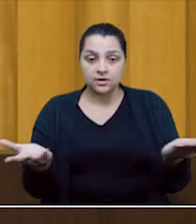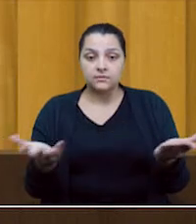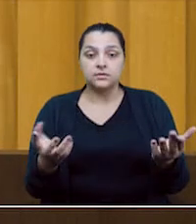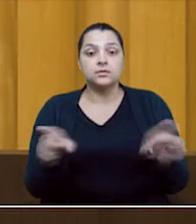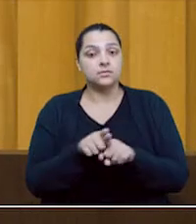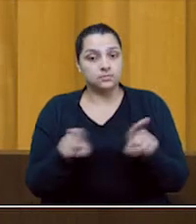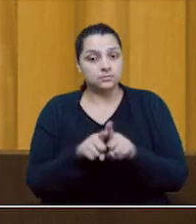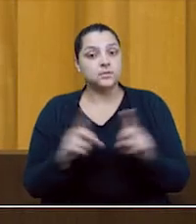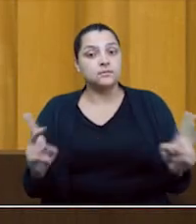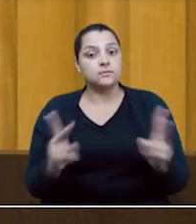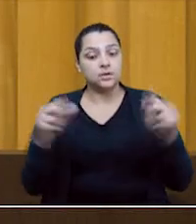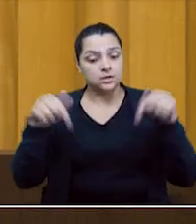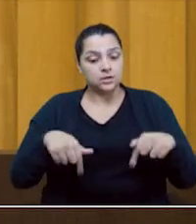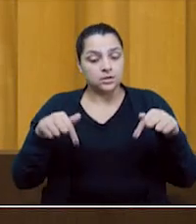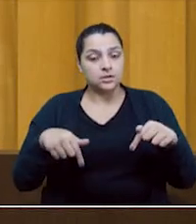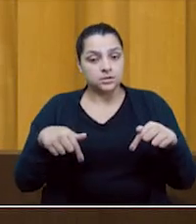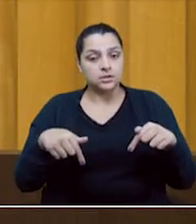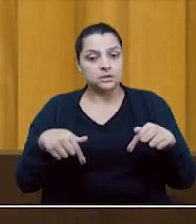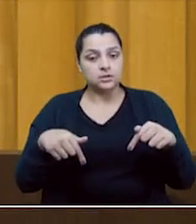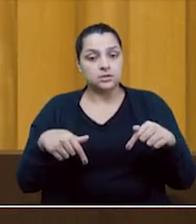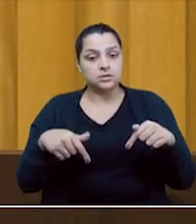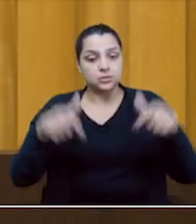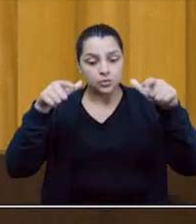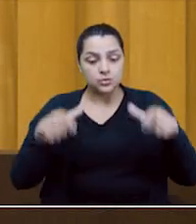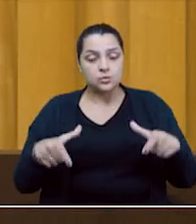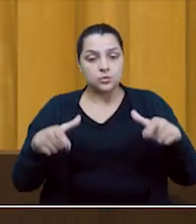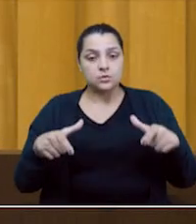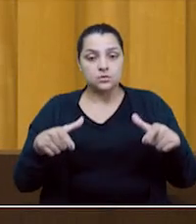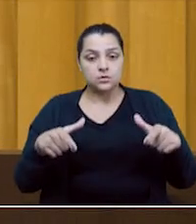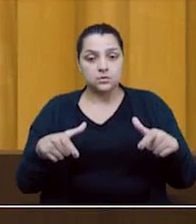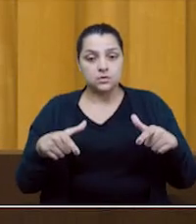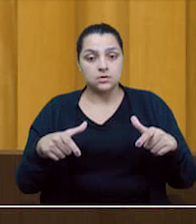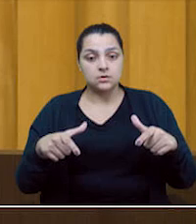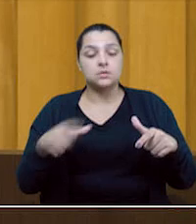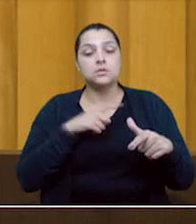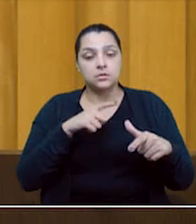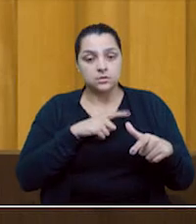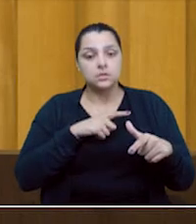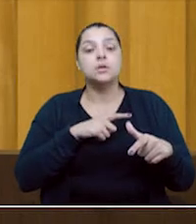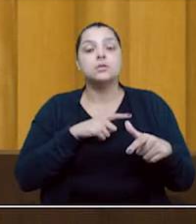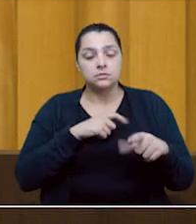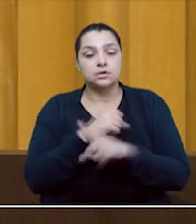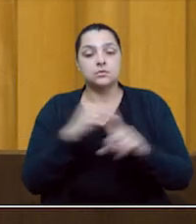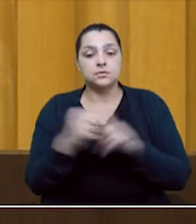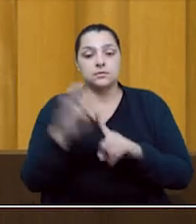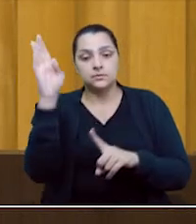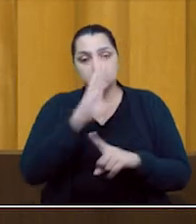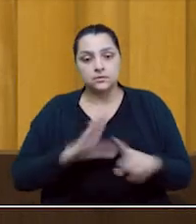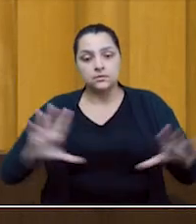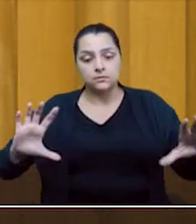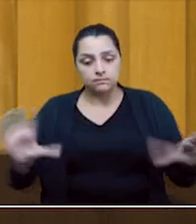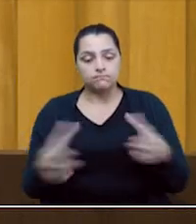enriquecer esta casa como espaço de pertencimento à sociedade brasileira.